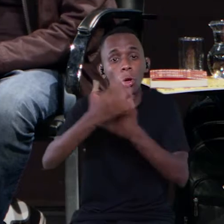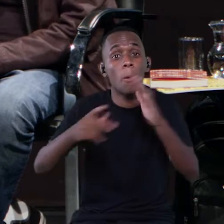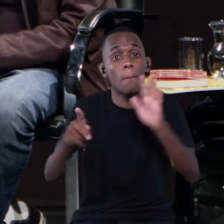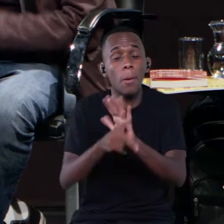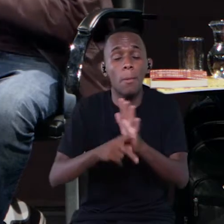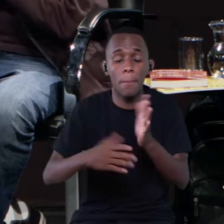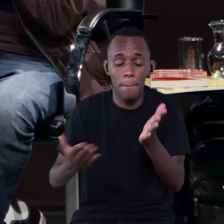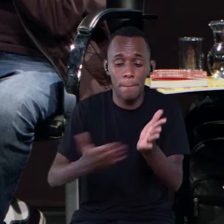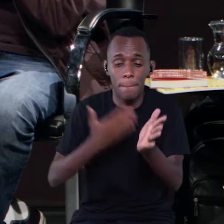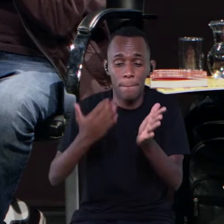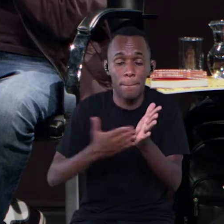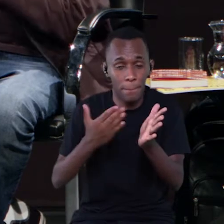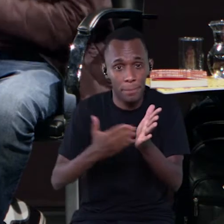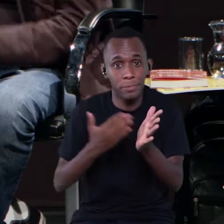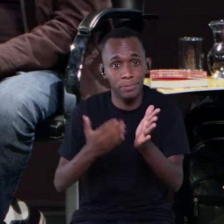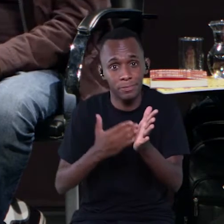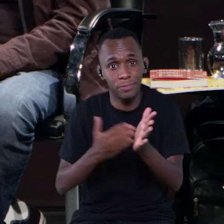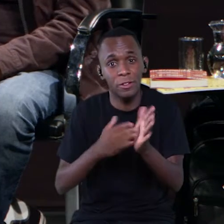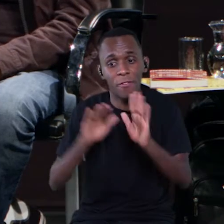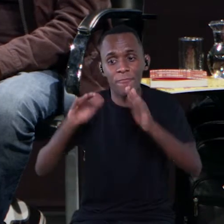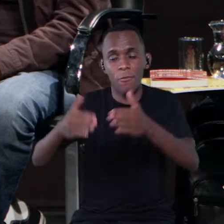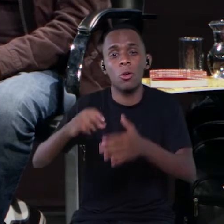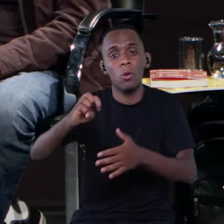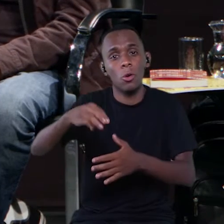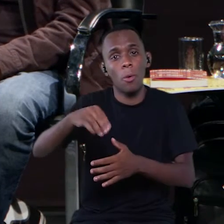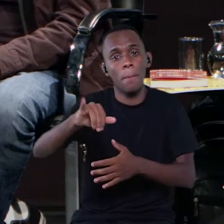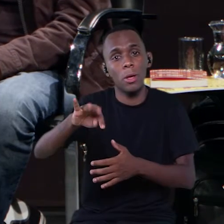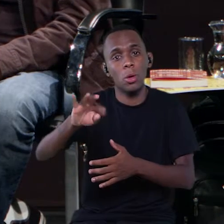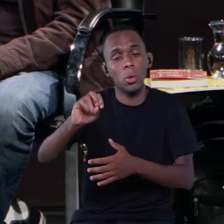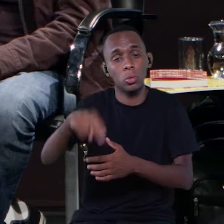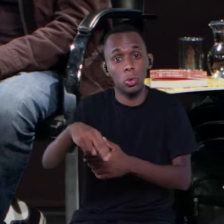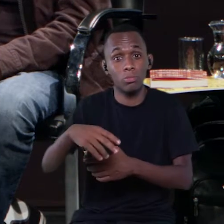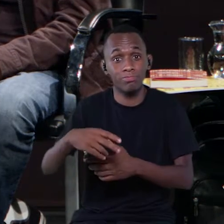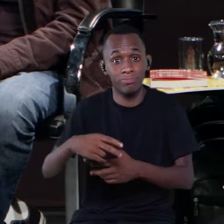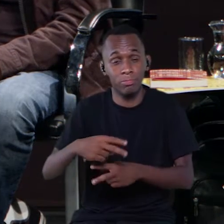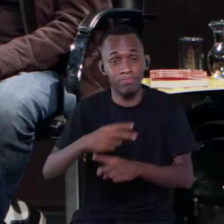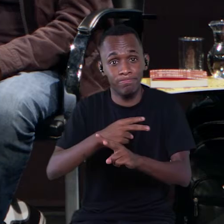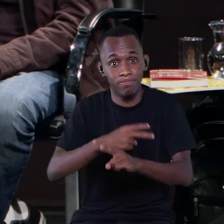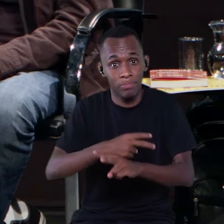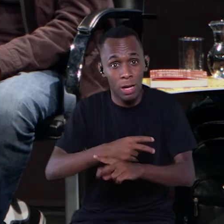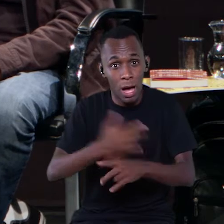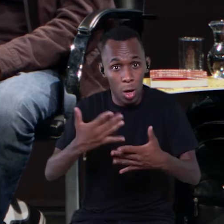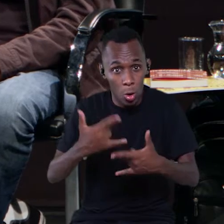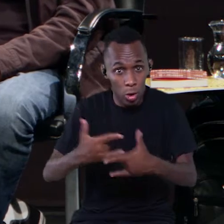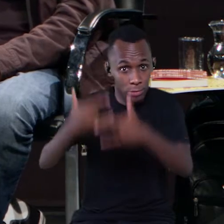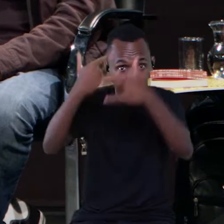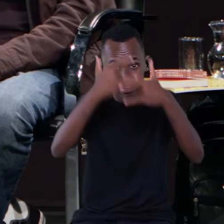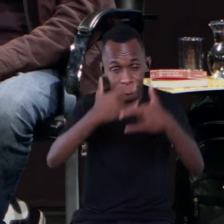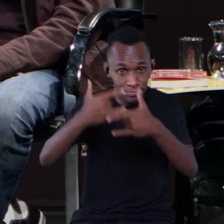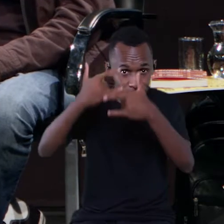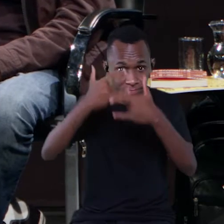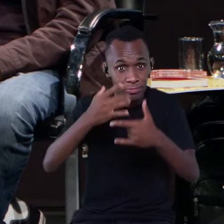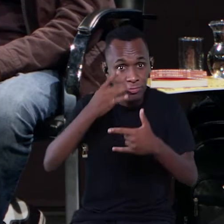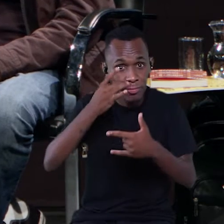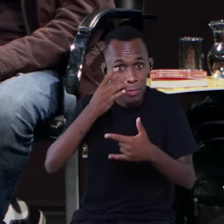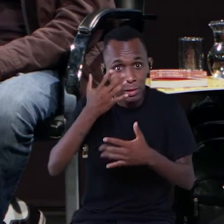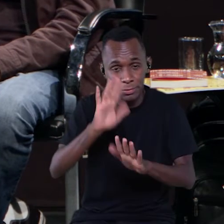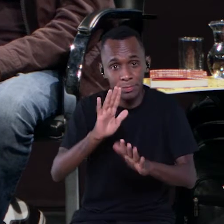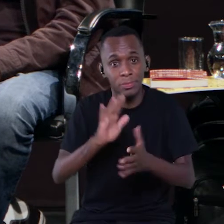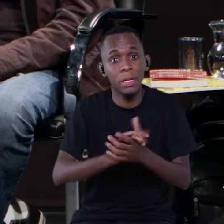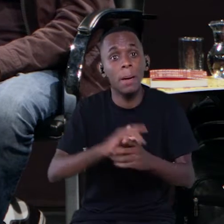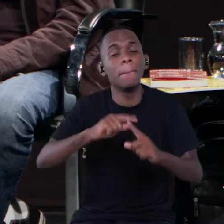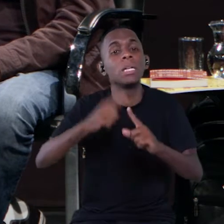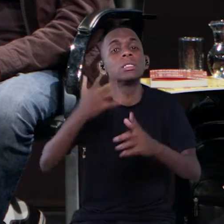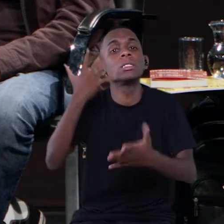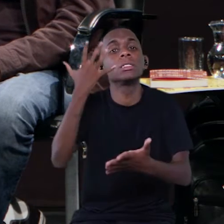livro dedicado para ele. Então, Edmilson, não está sendo transmitido ao vivo, mas está sendo gravado. Então, tudo que